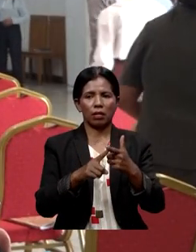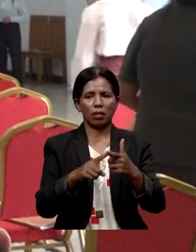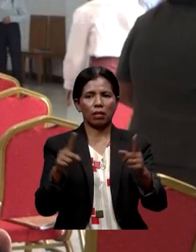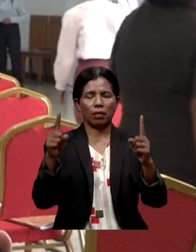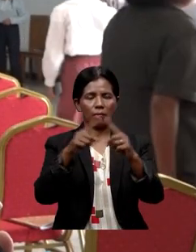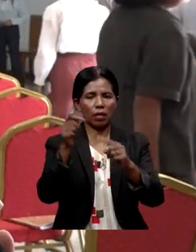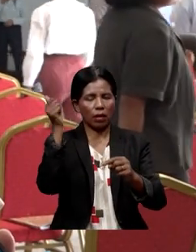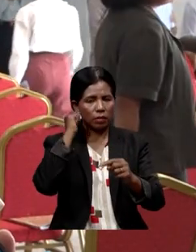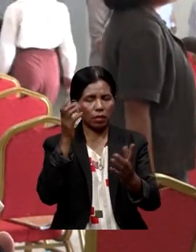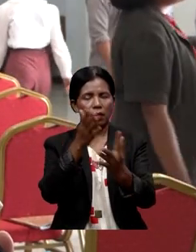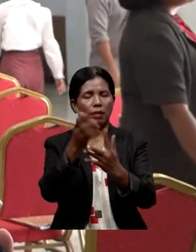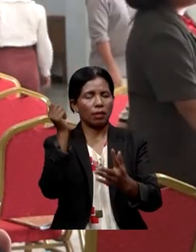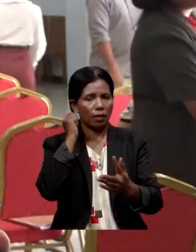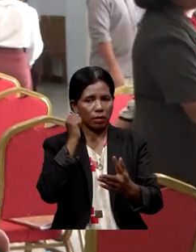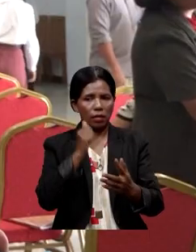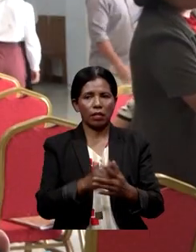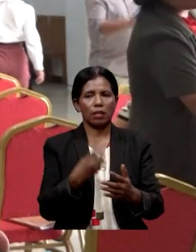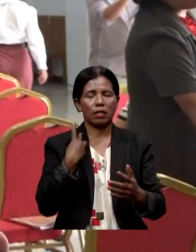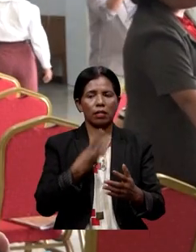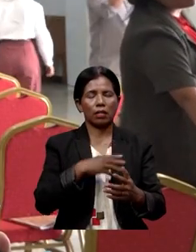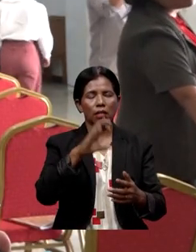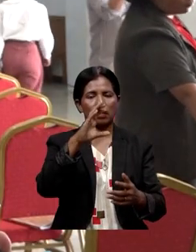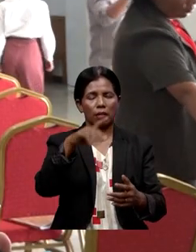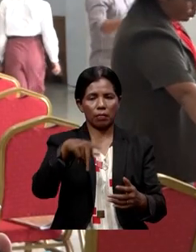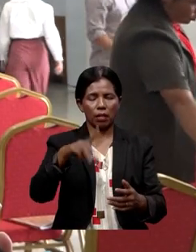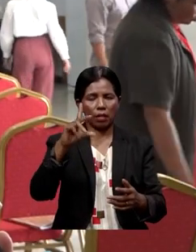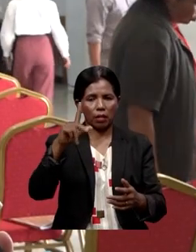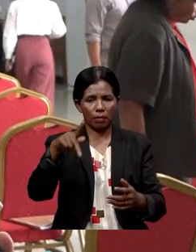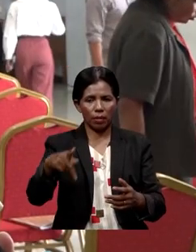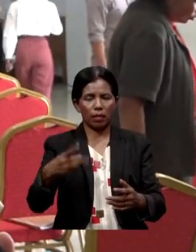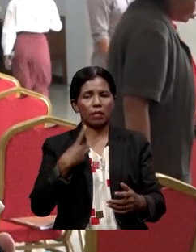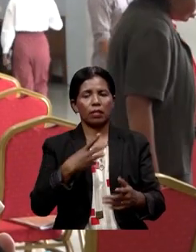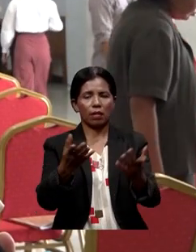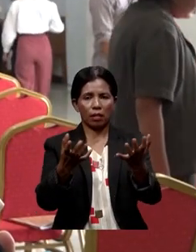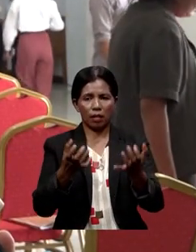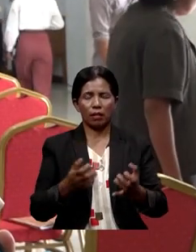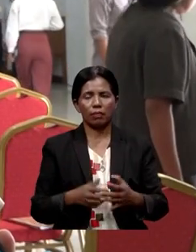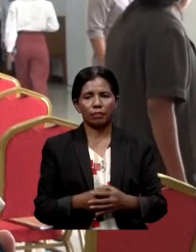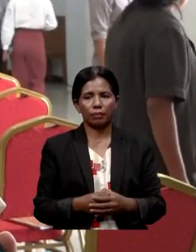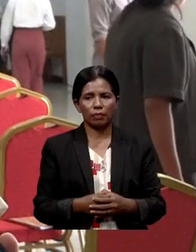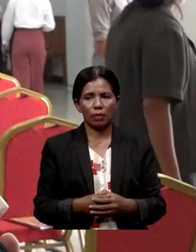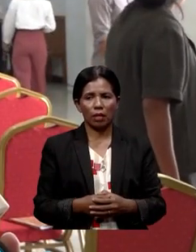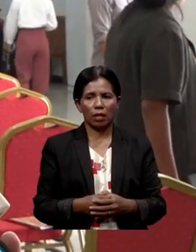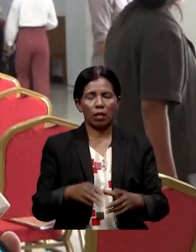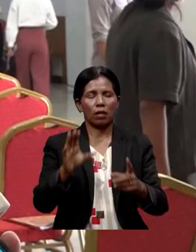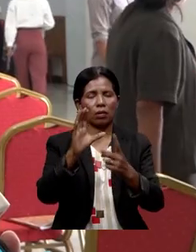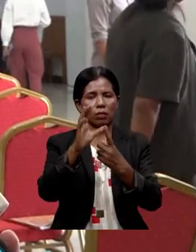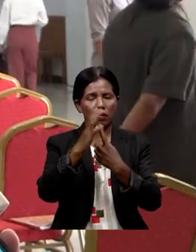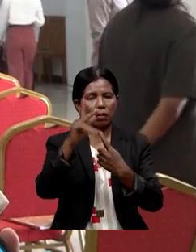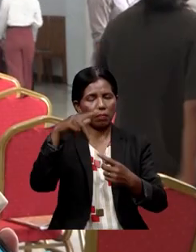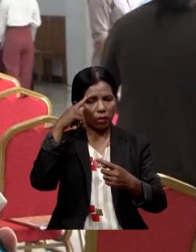ASEAN e agora o ti SPLP. Então ita carreira cultura política de